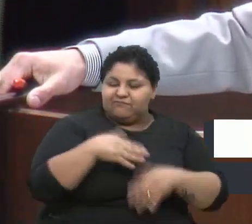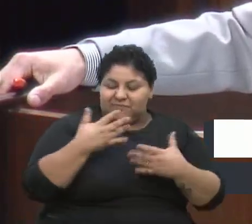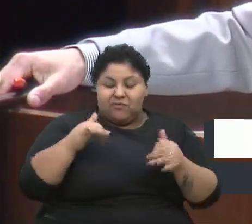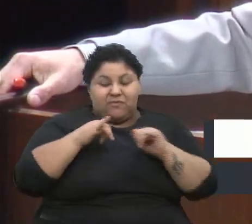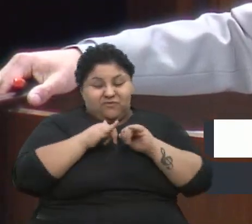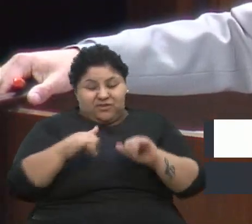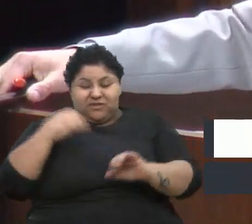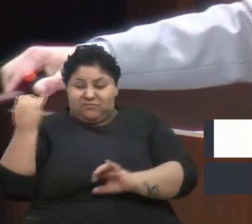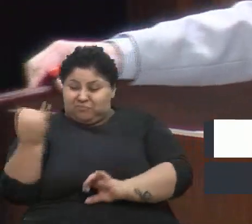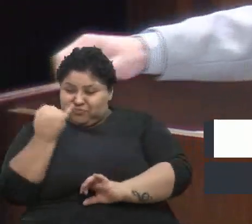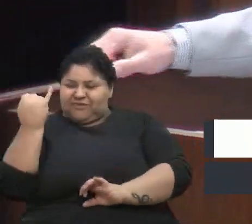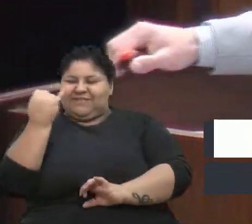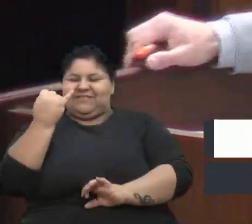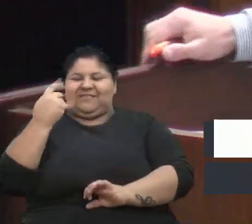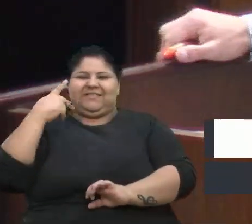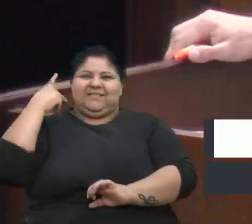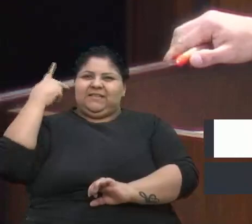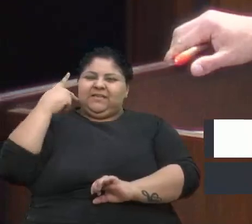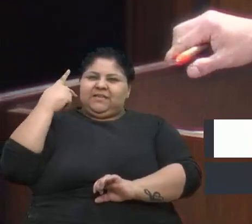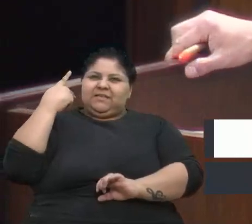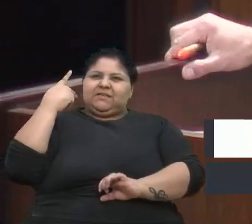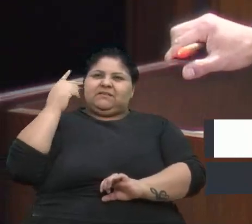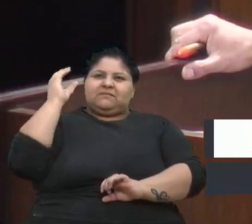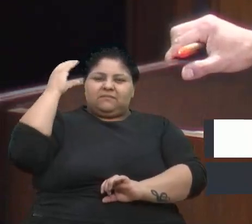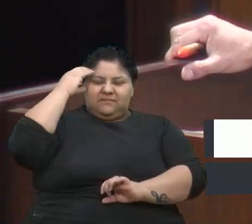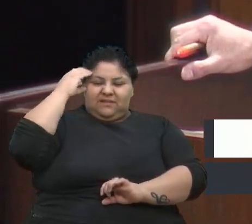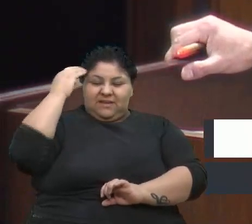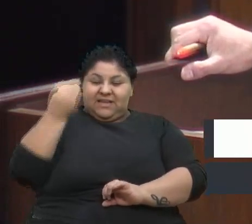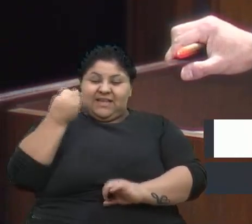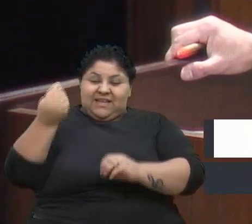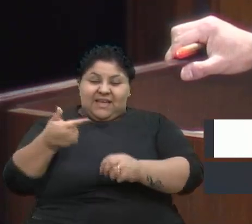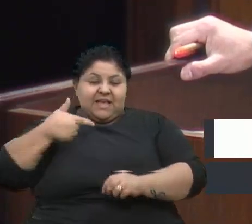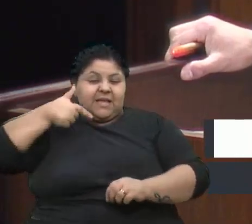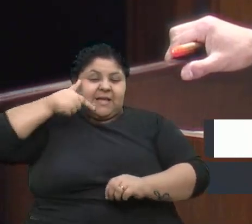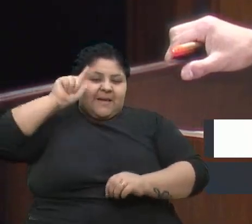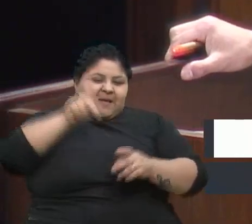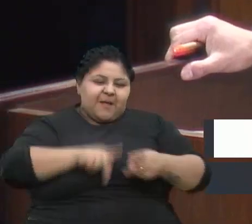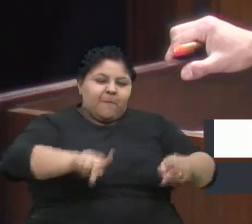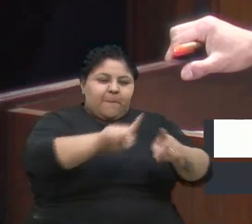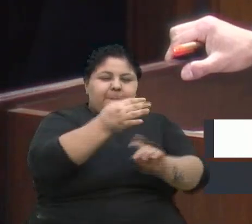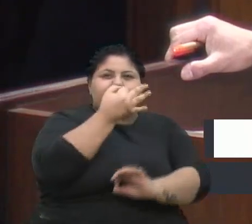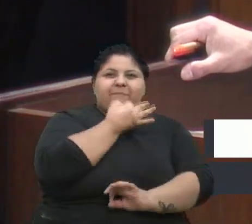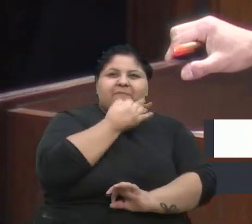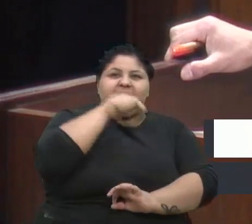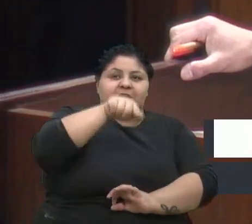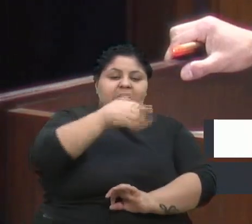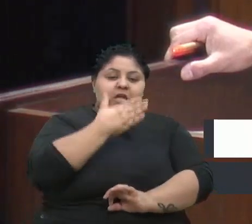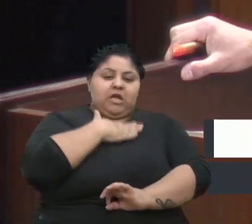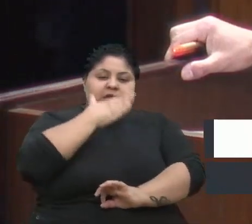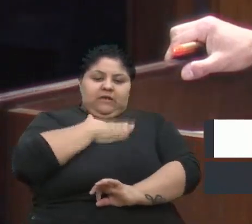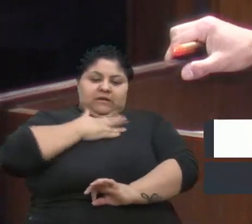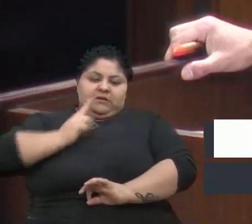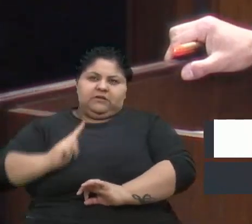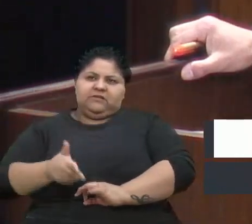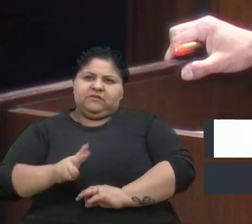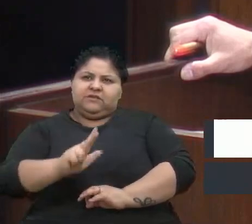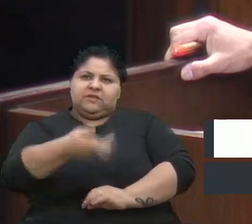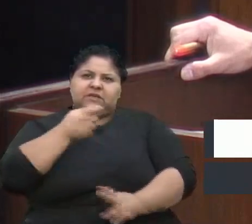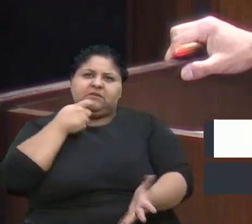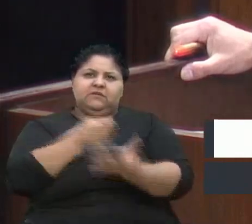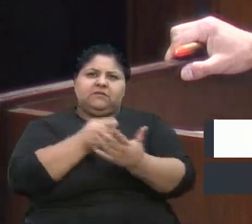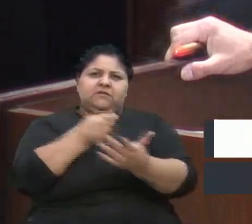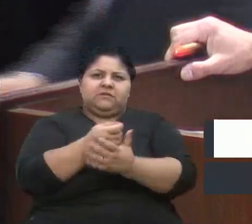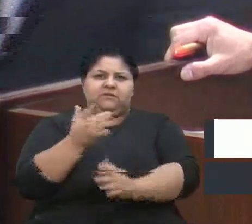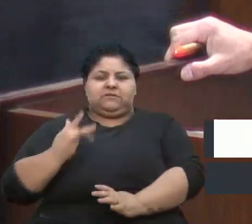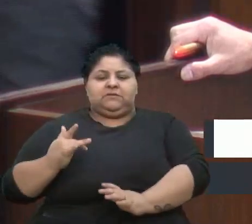nosso vereador Cadore. Quem ganha é a população caxiense, e este vereador sempre foi um defensor da